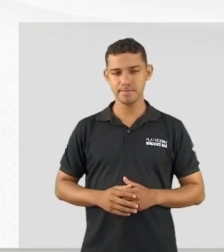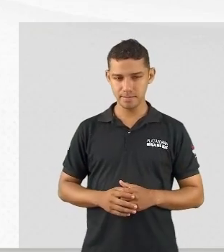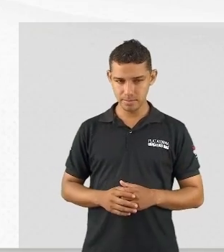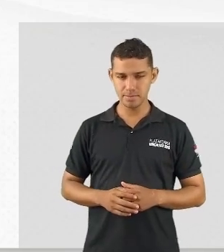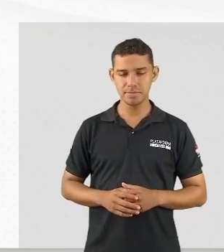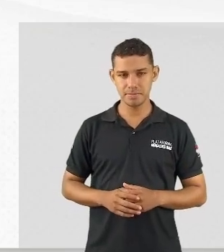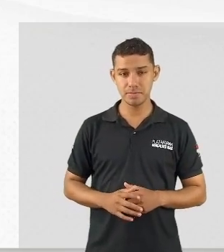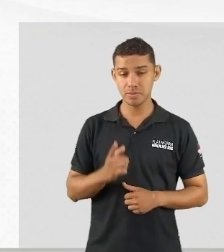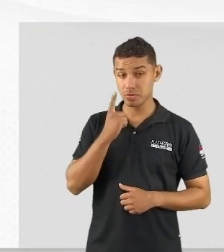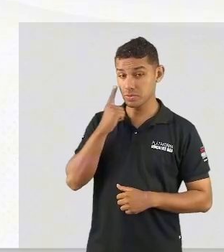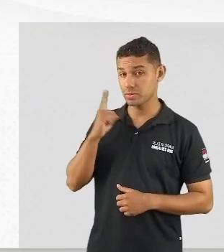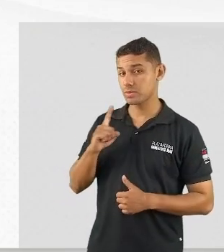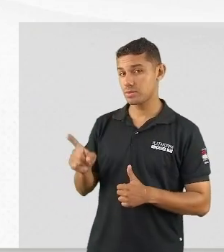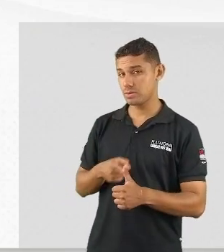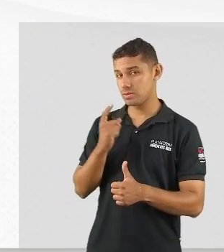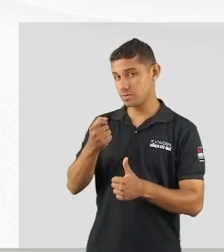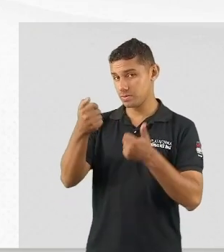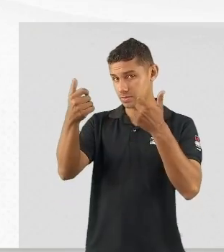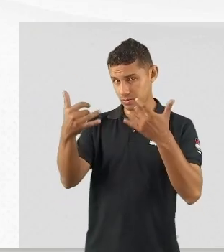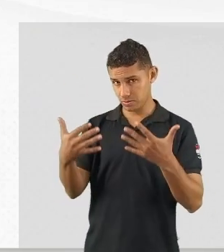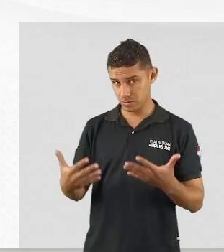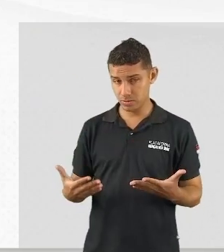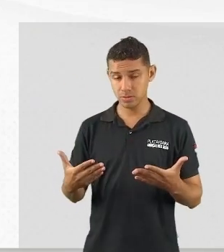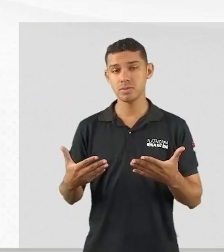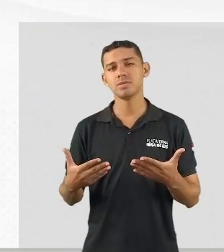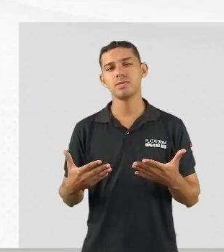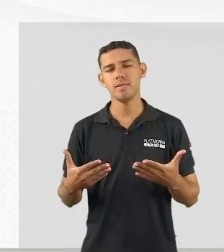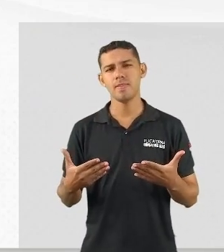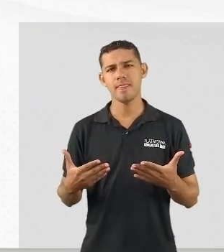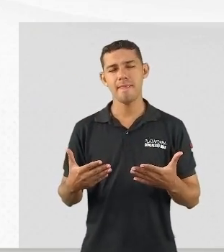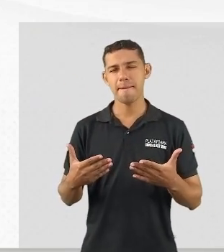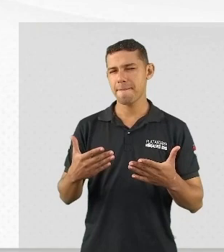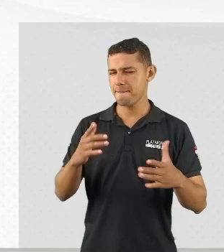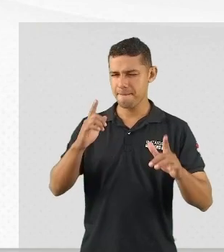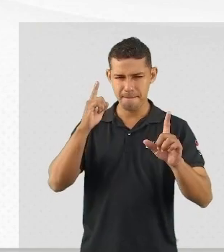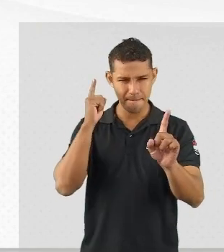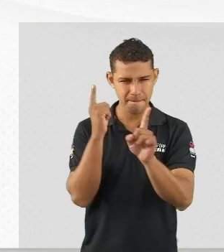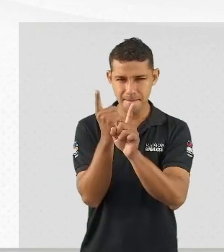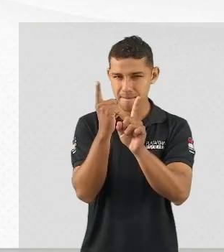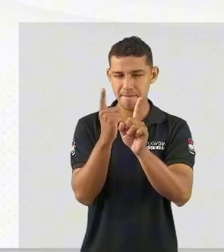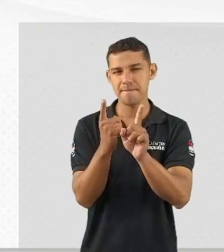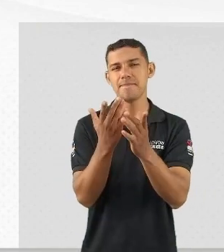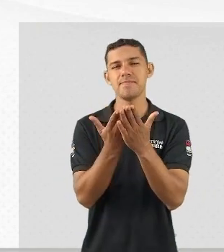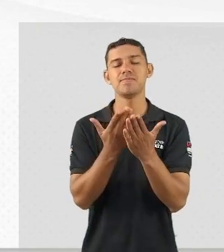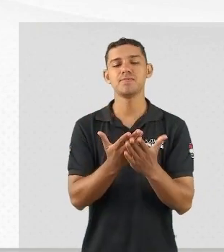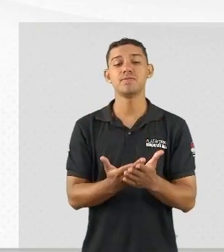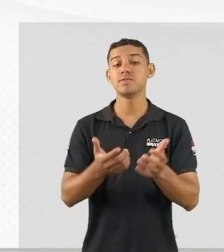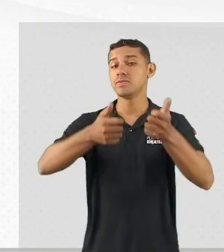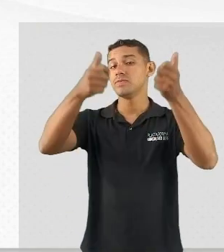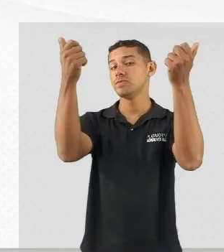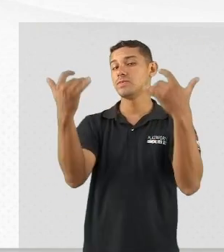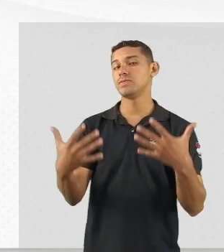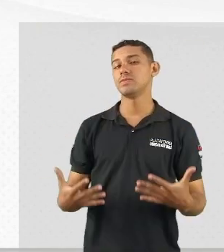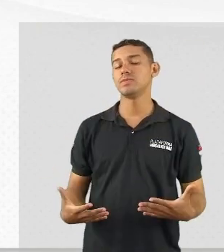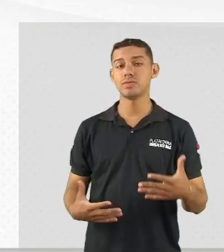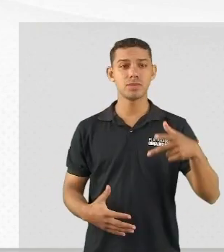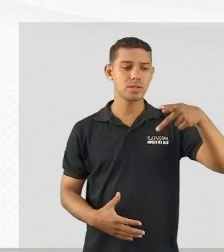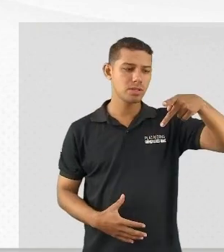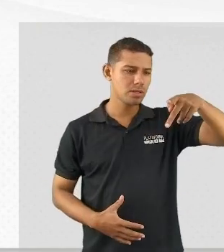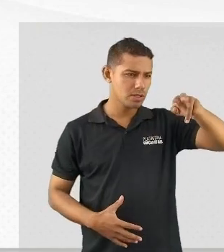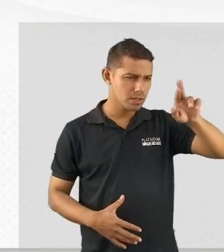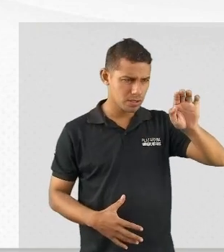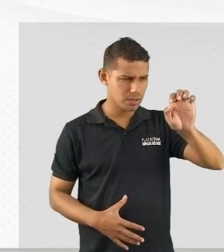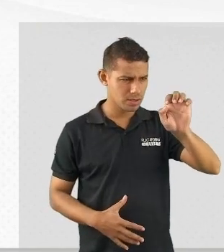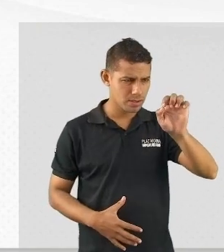Bom, então primeiro nós vamos, logo de cara nesta aula, colocar um pouco sobre esse termo